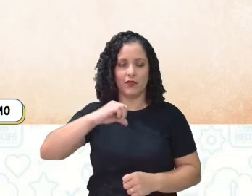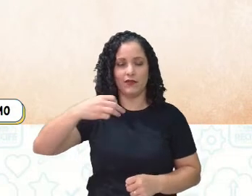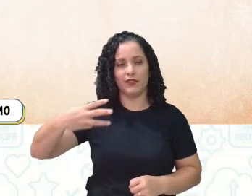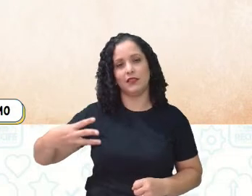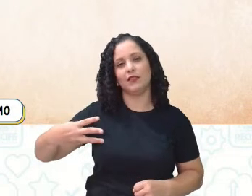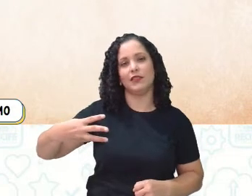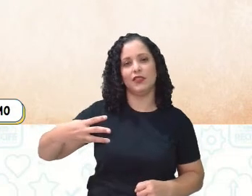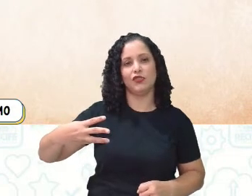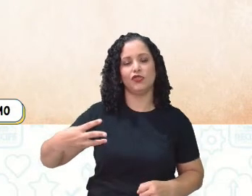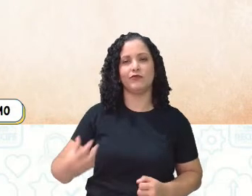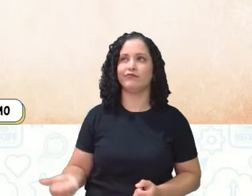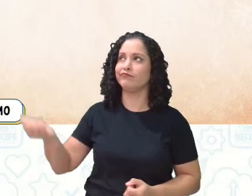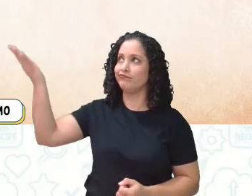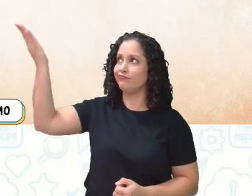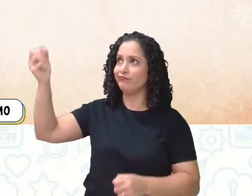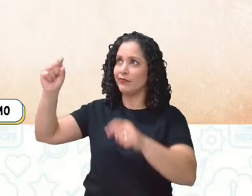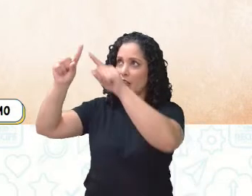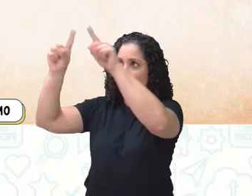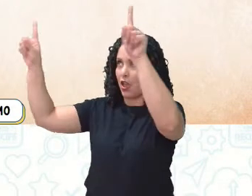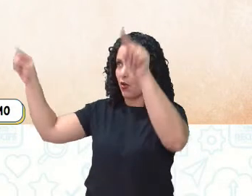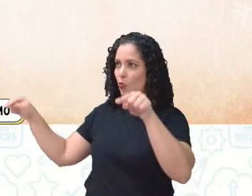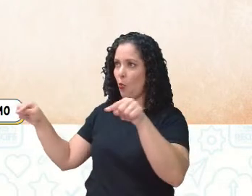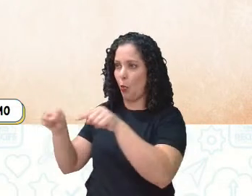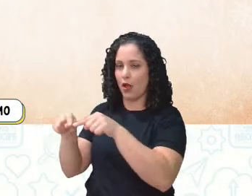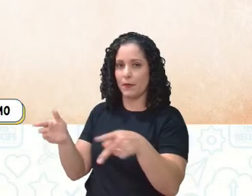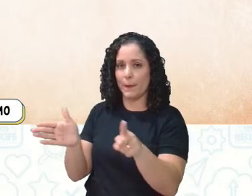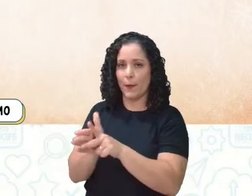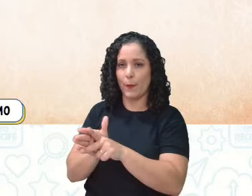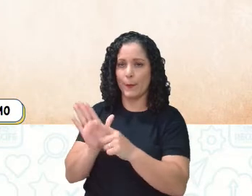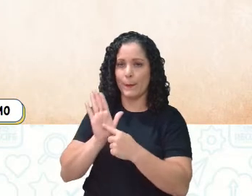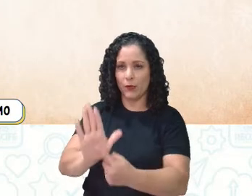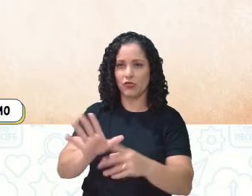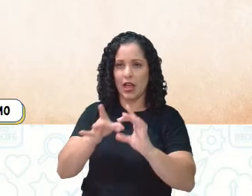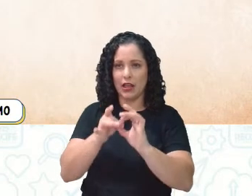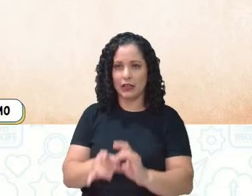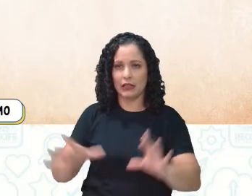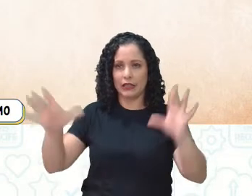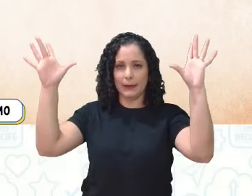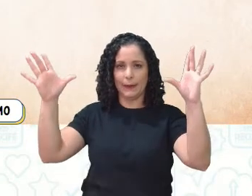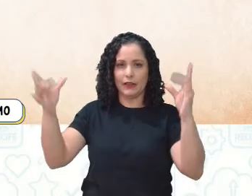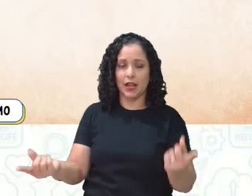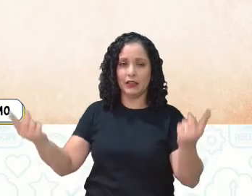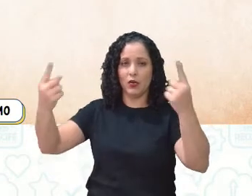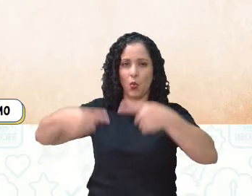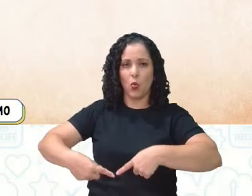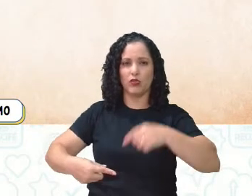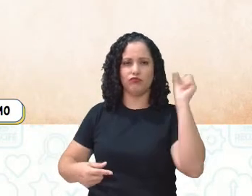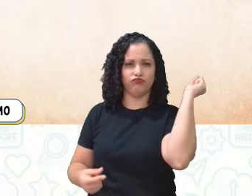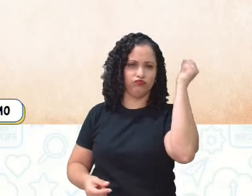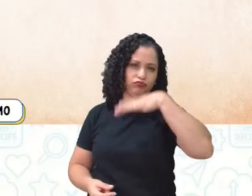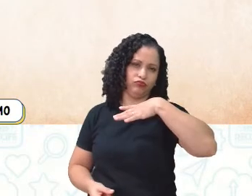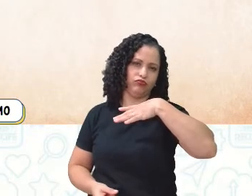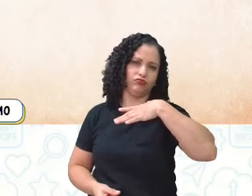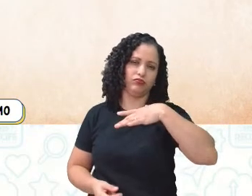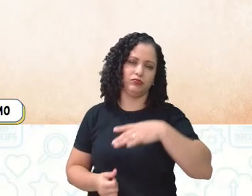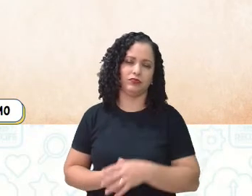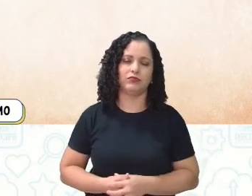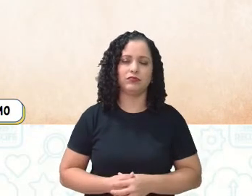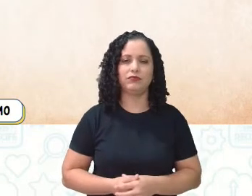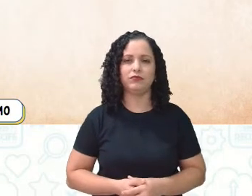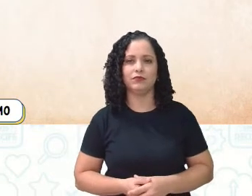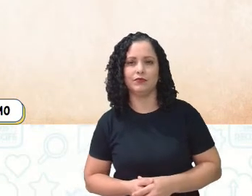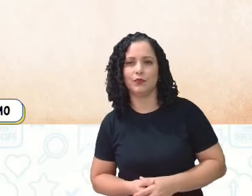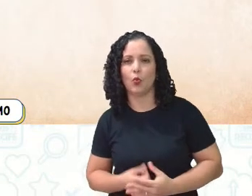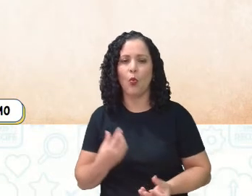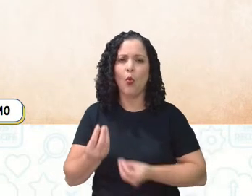1793, é um quadro que chama A Liberdade e lança raios contra a ignorância e o fanatismo. Vejam, lançar